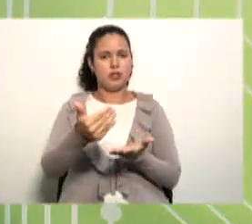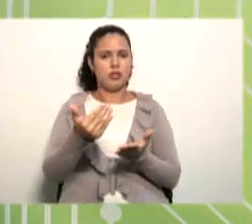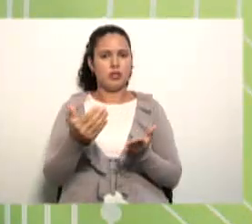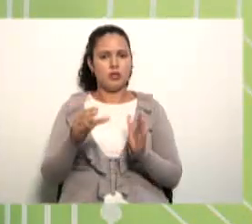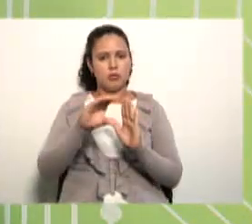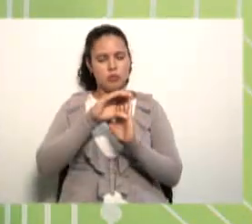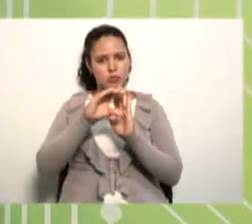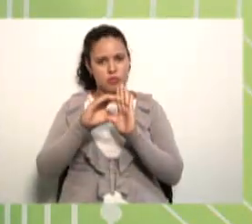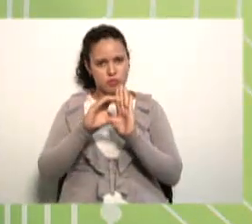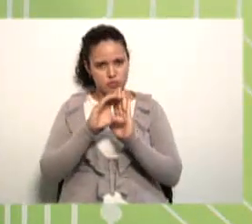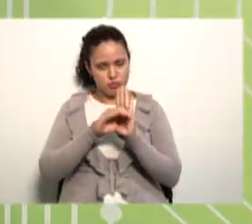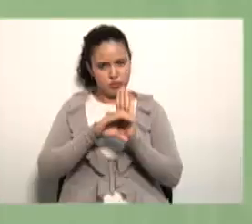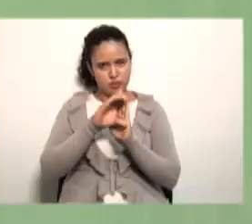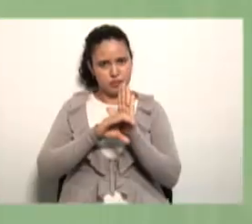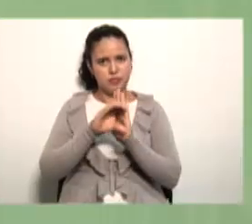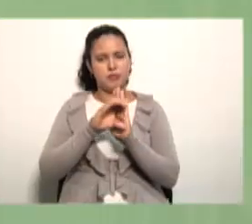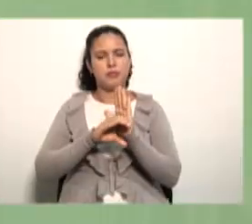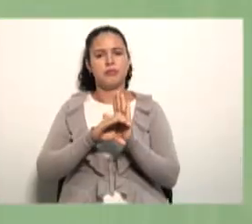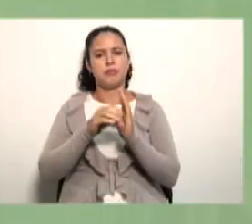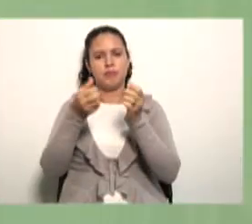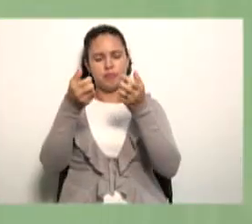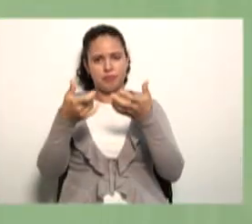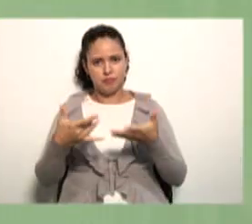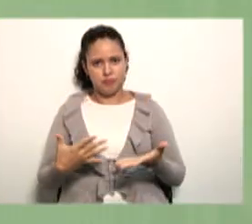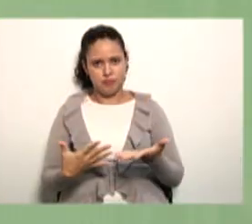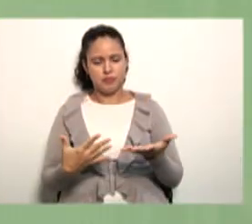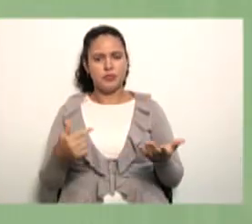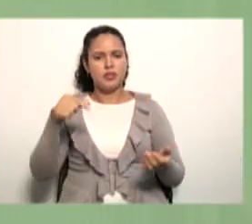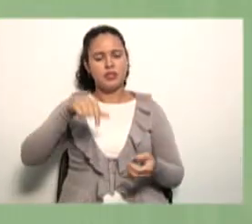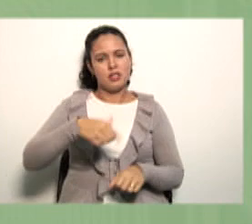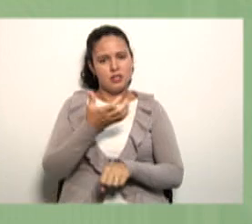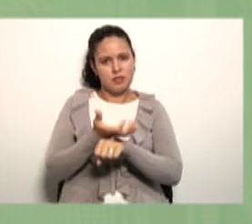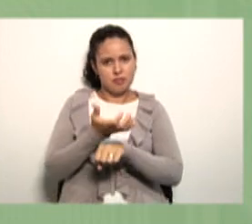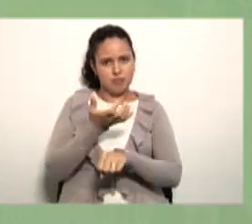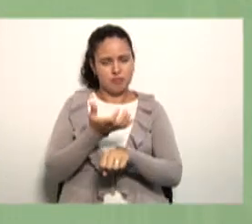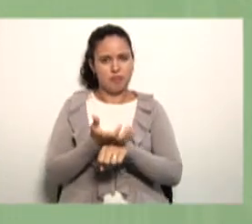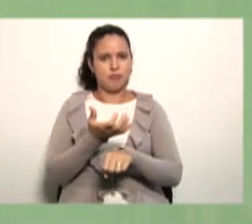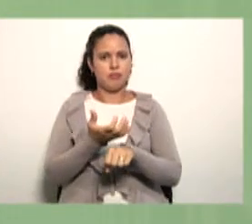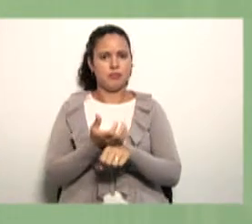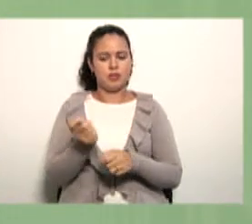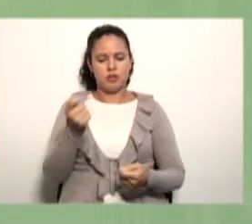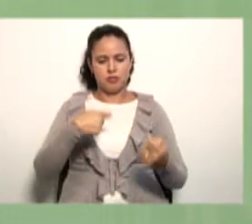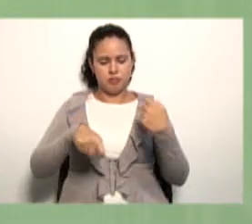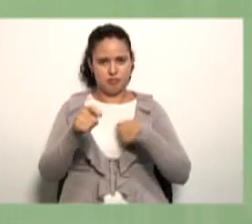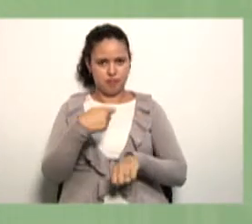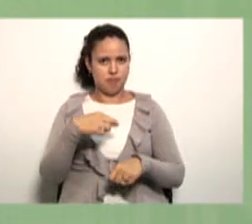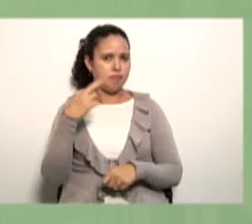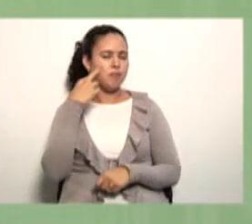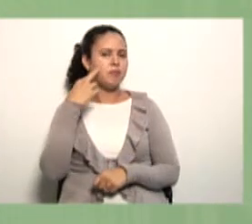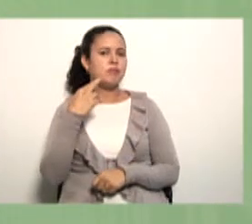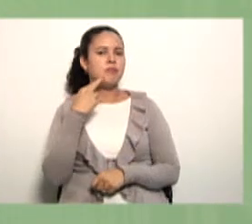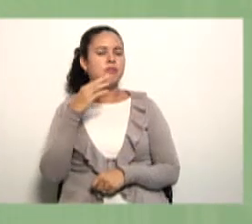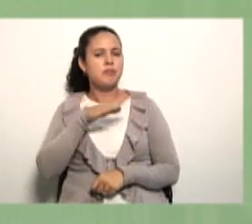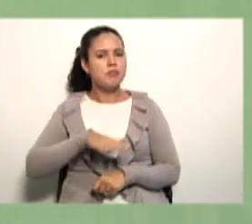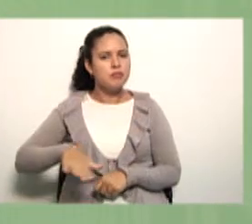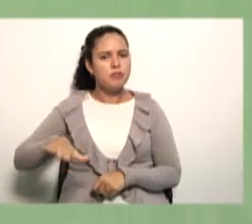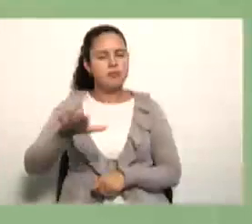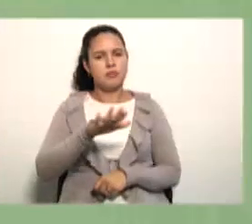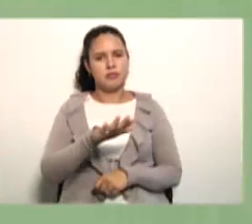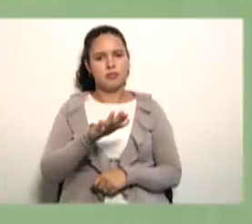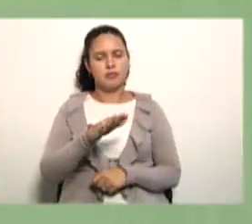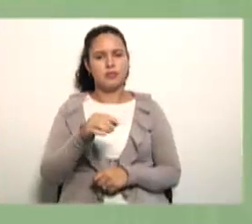vocês? Vamos ver ali na lousa. Essa é a disciplina de Economia Regional, estamos agora na primeira aula. Vou apresentar como